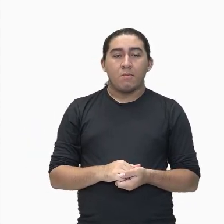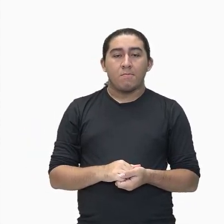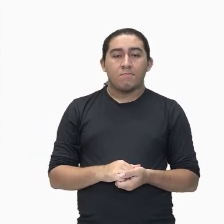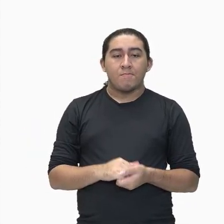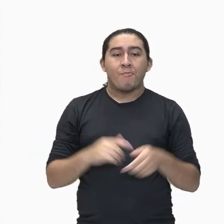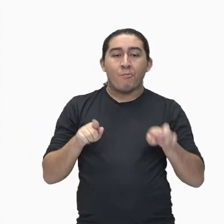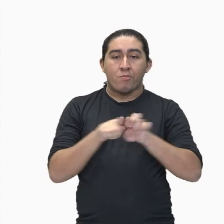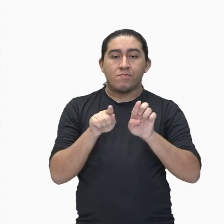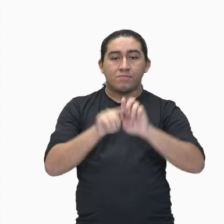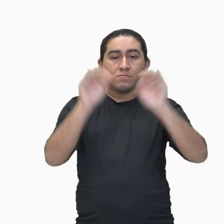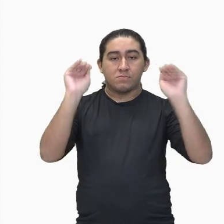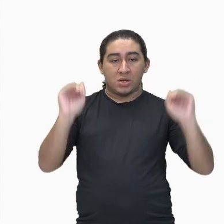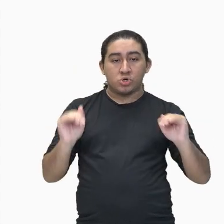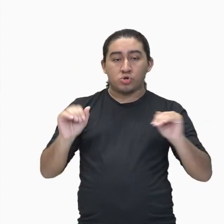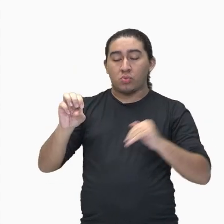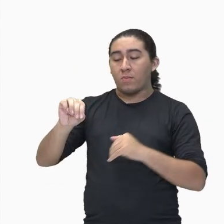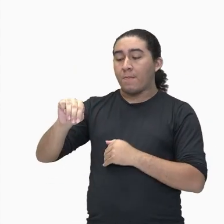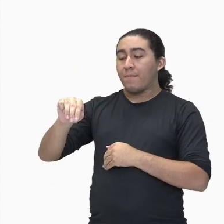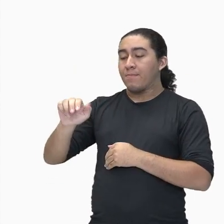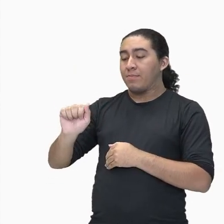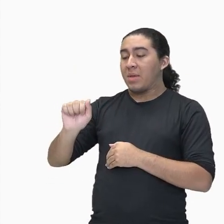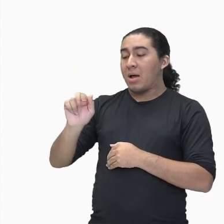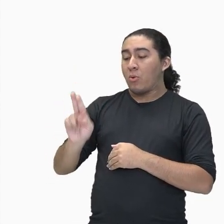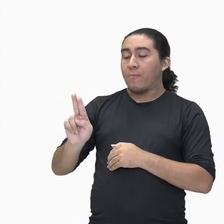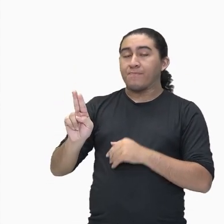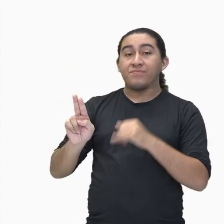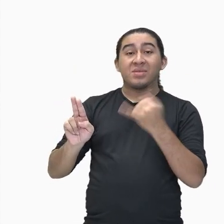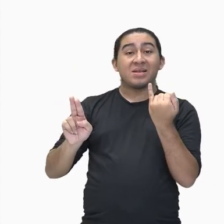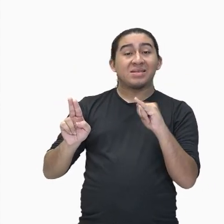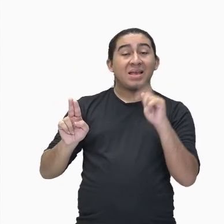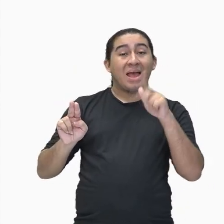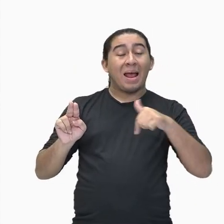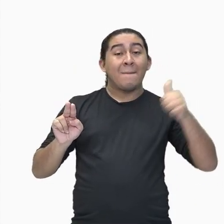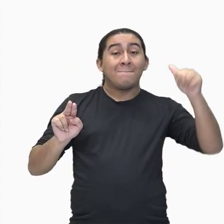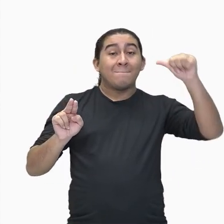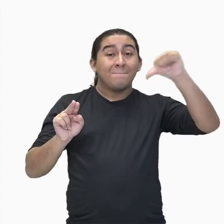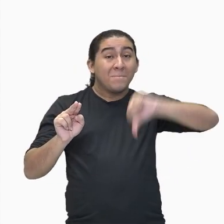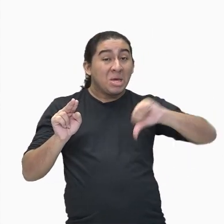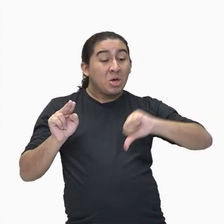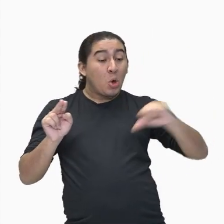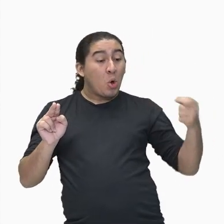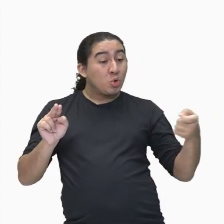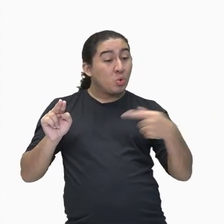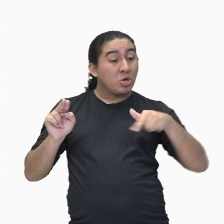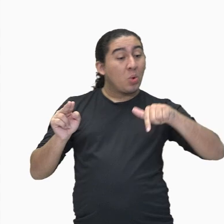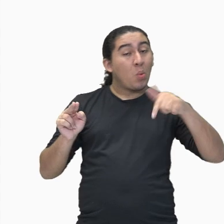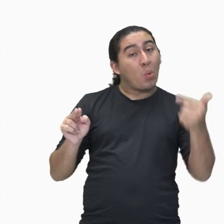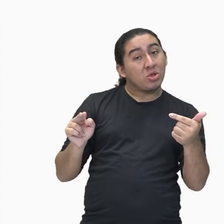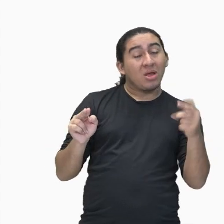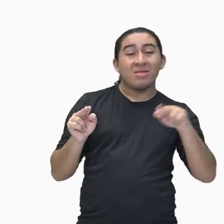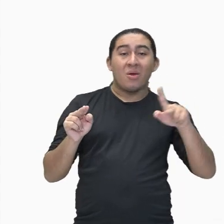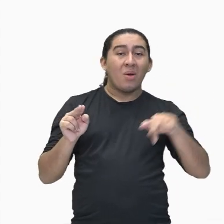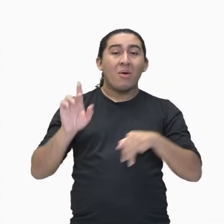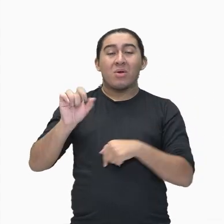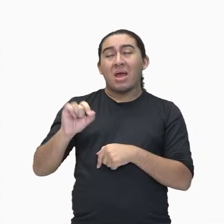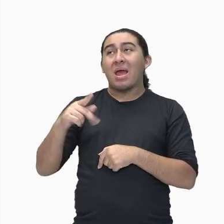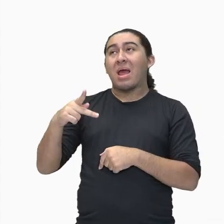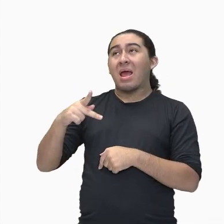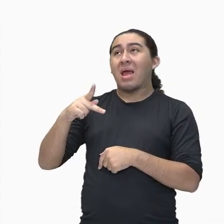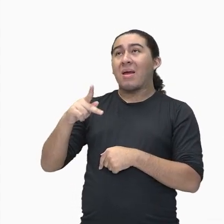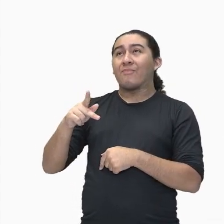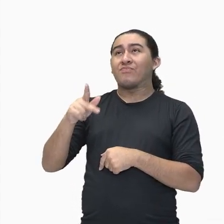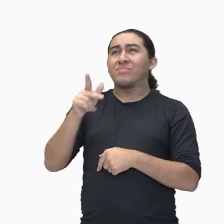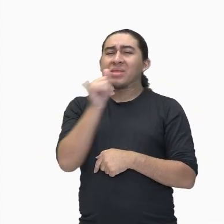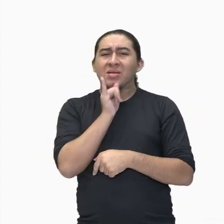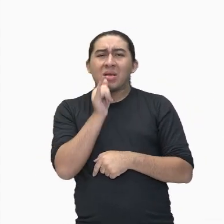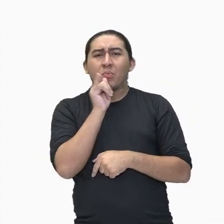mal. Quando uma coisa está pior que a outra, eu não vou dizer assim, isso está... Até em